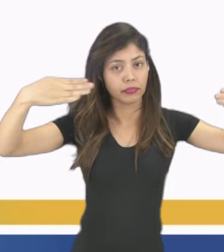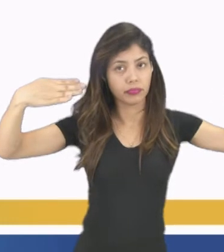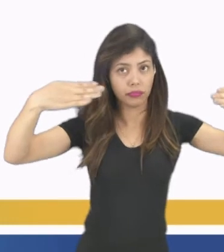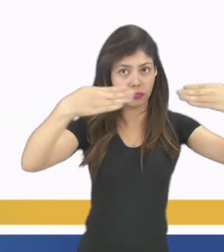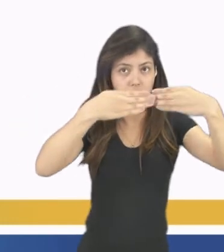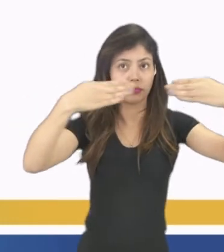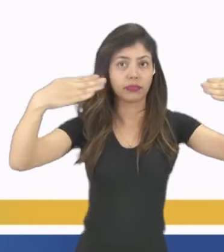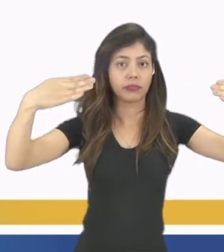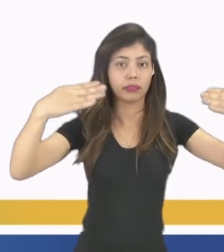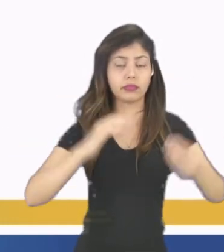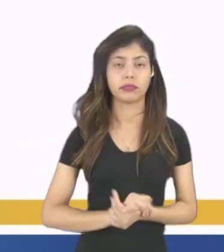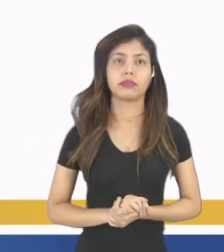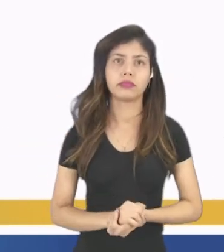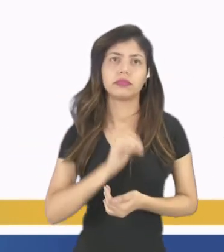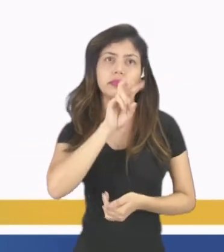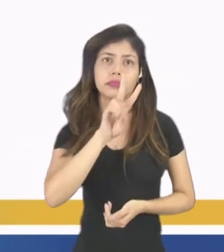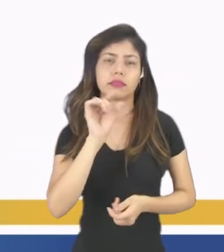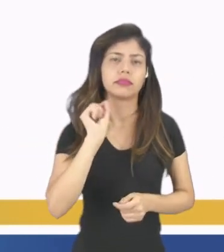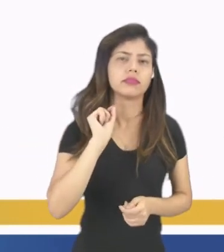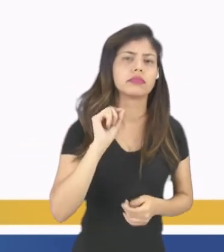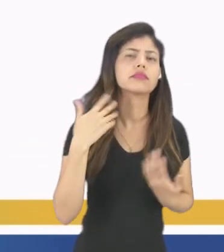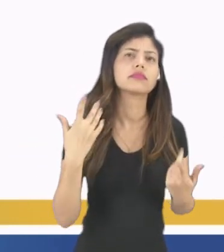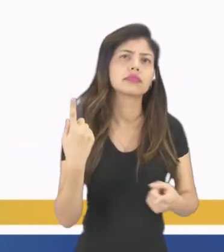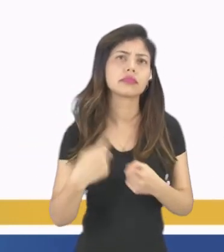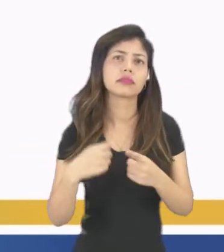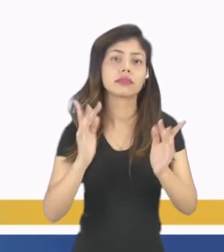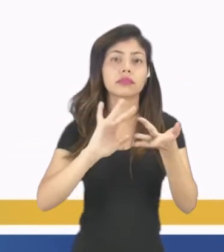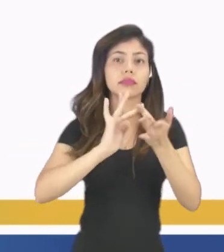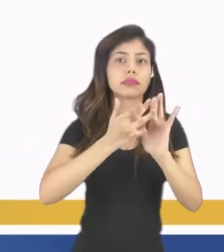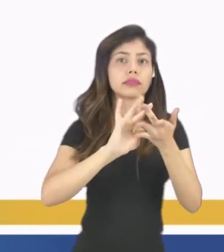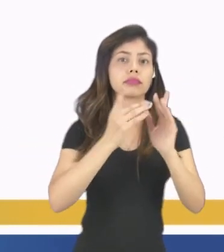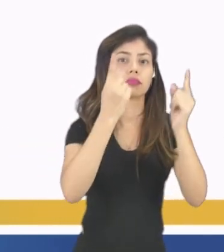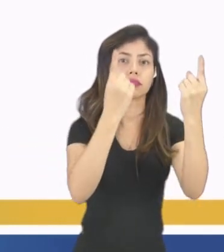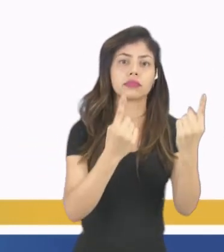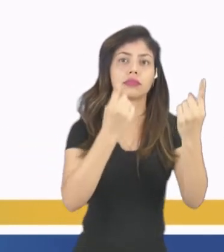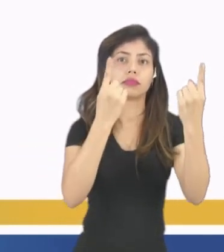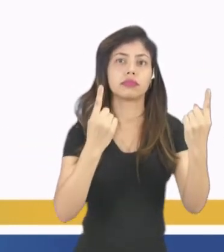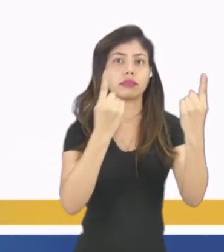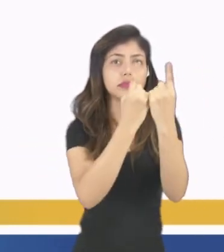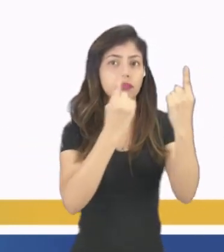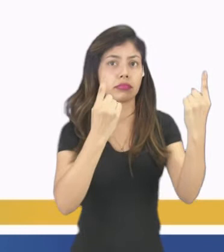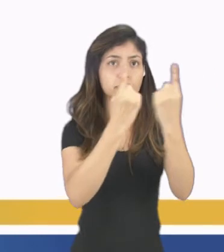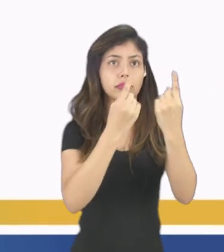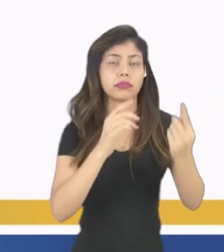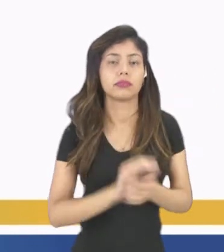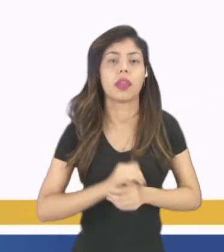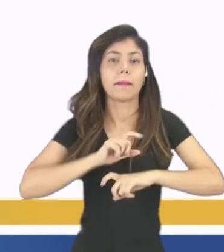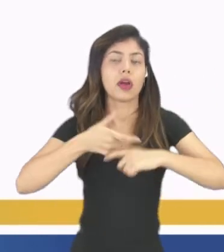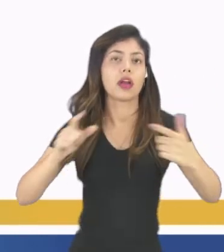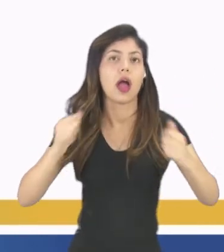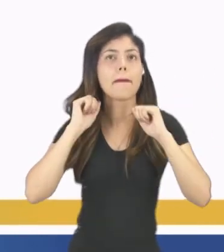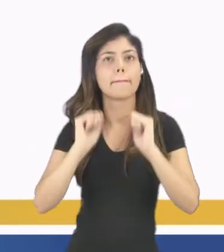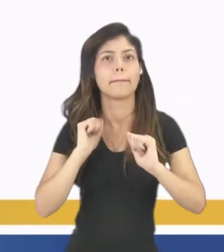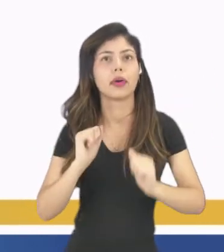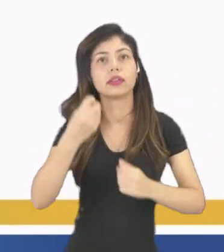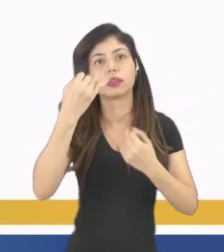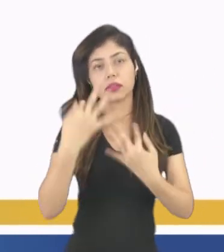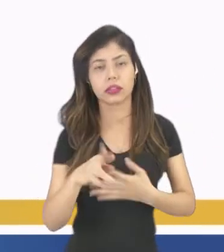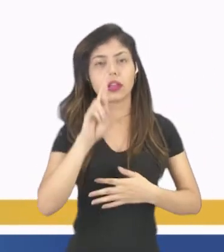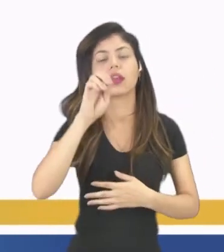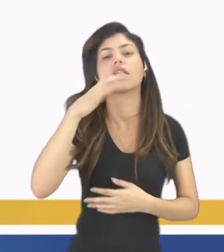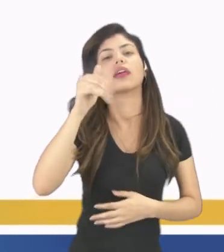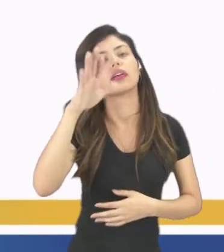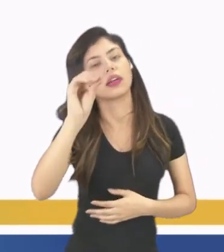frente, tá? Vai ser efetivo porque o contato entre elas duas vai ser maior e aí a gente pode afirmar que